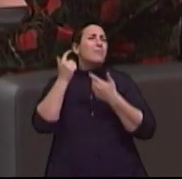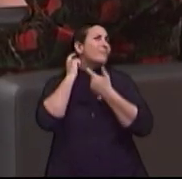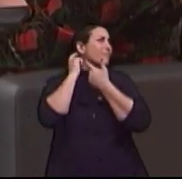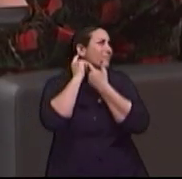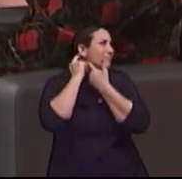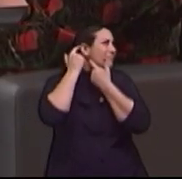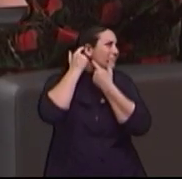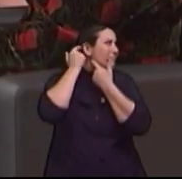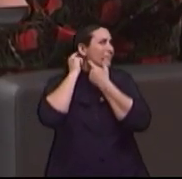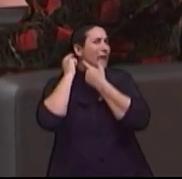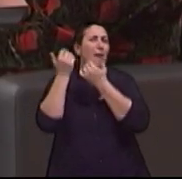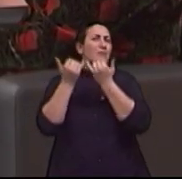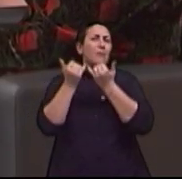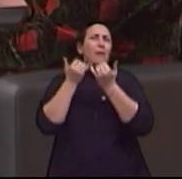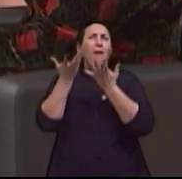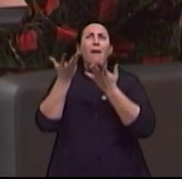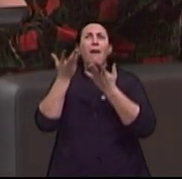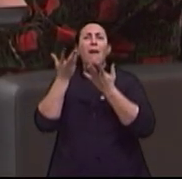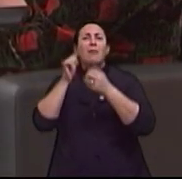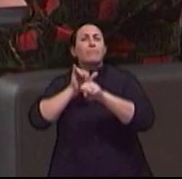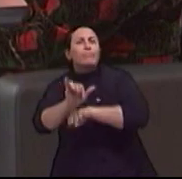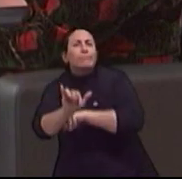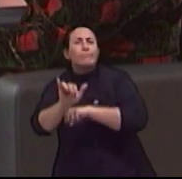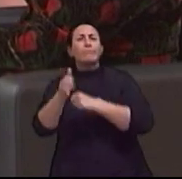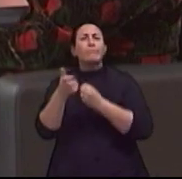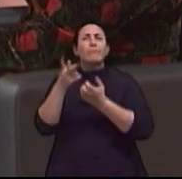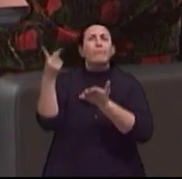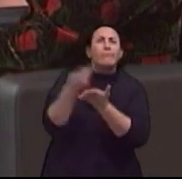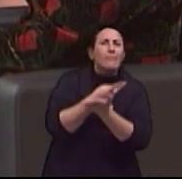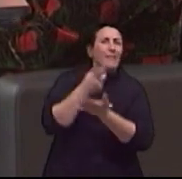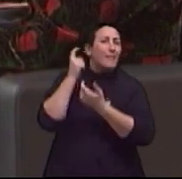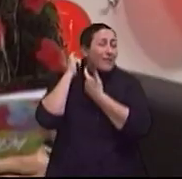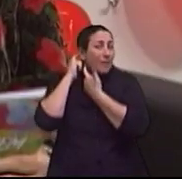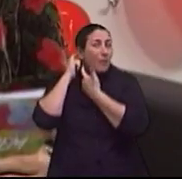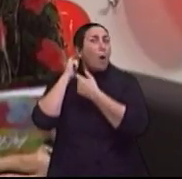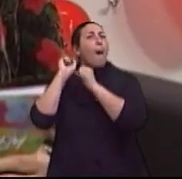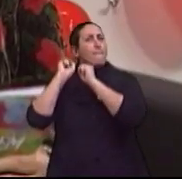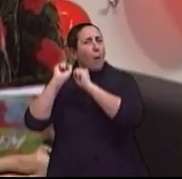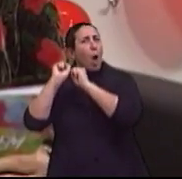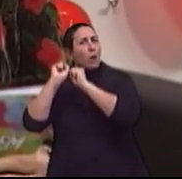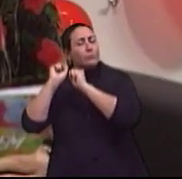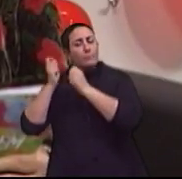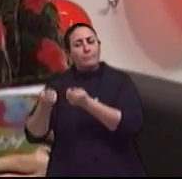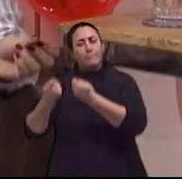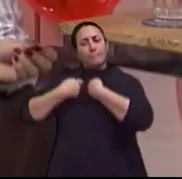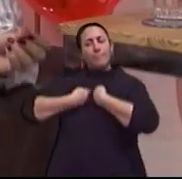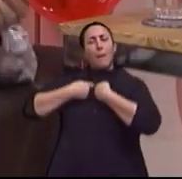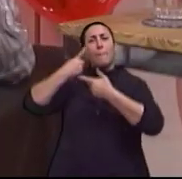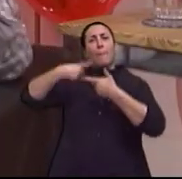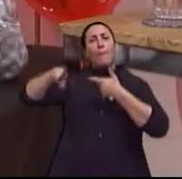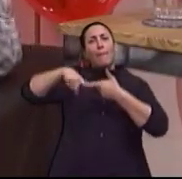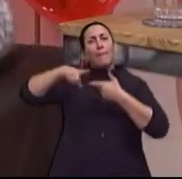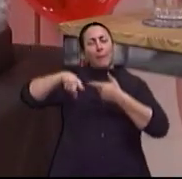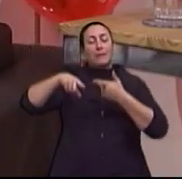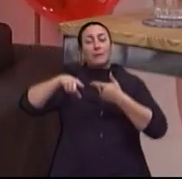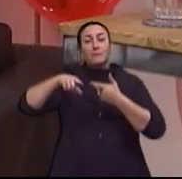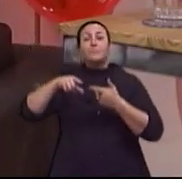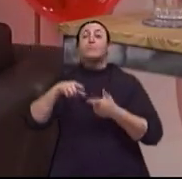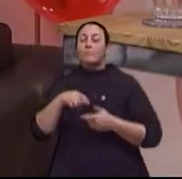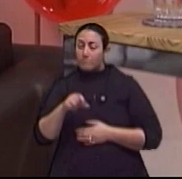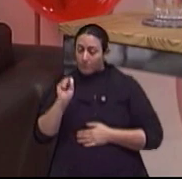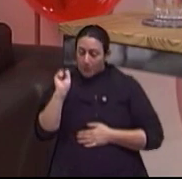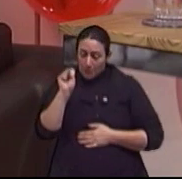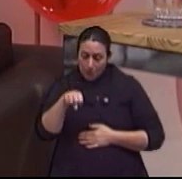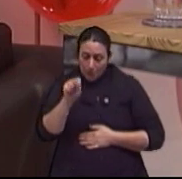partes de toda essa essa esse complexo aí que nós temos vai interferir na qualidade da minha audição Com certeza desde a rolha